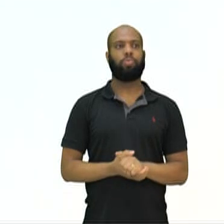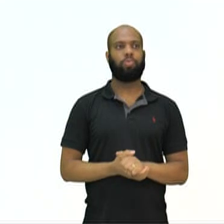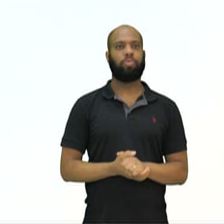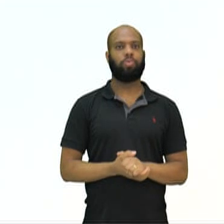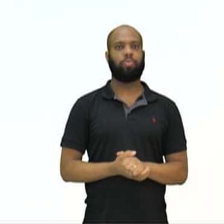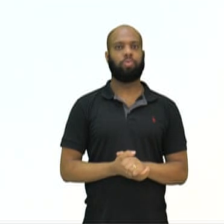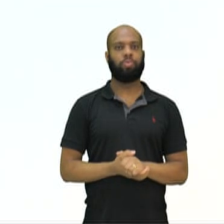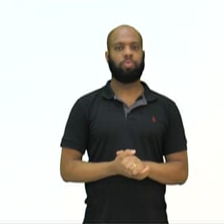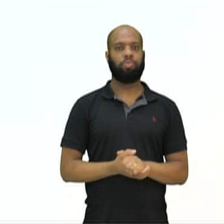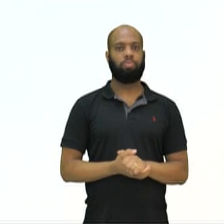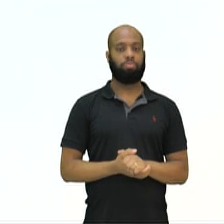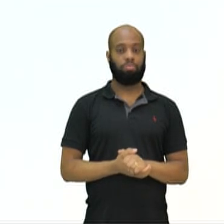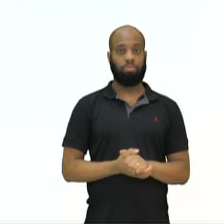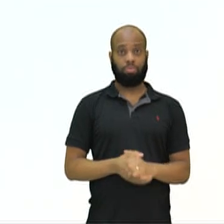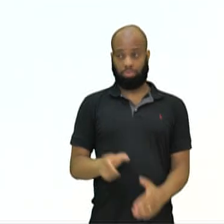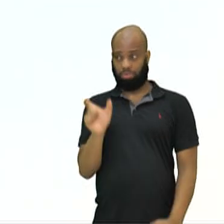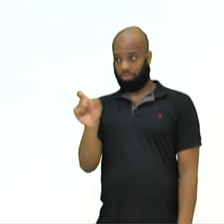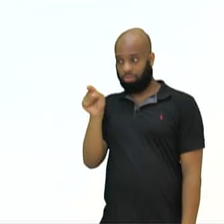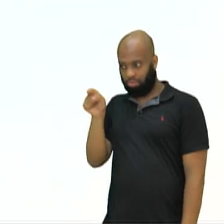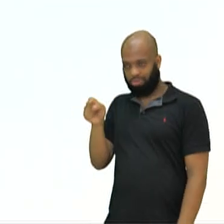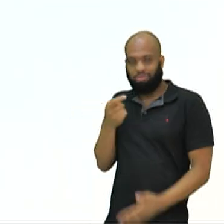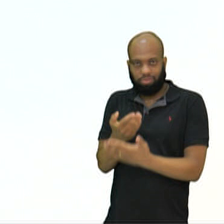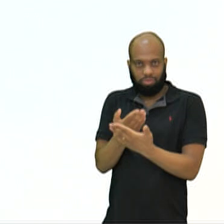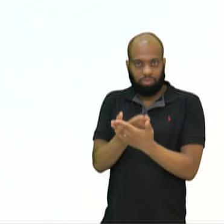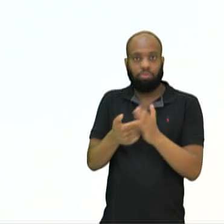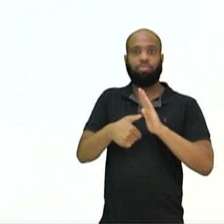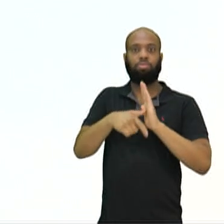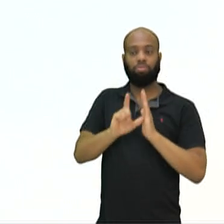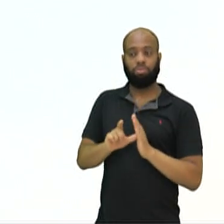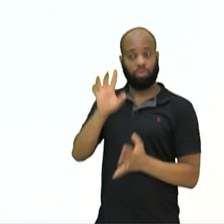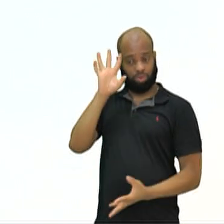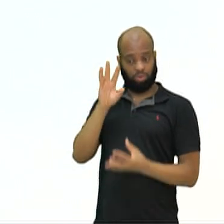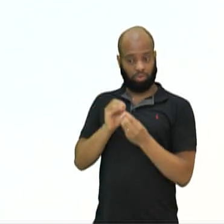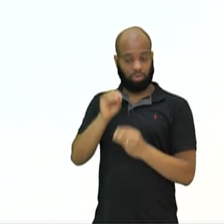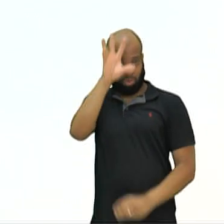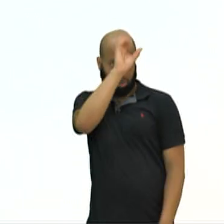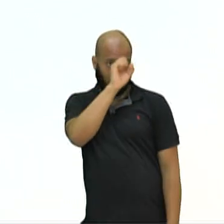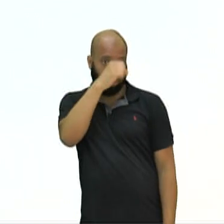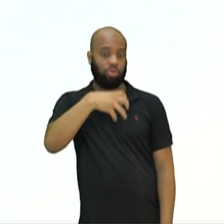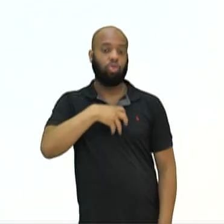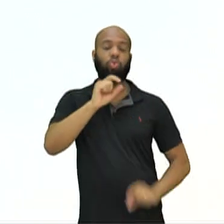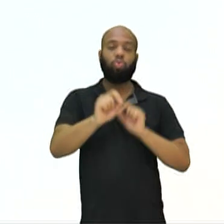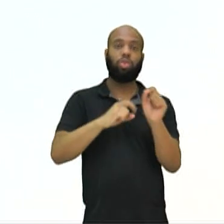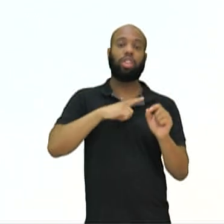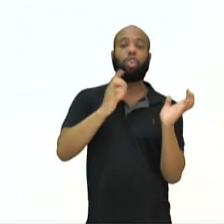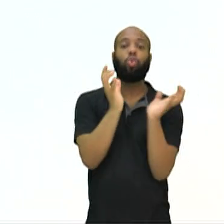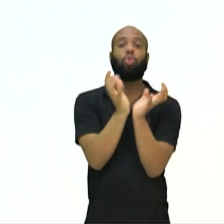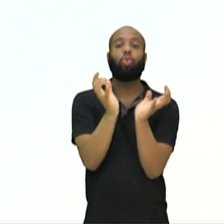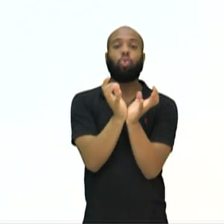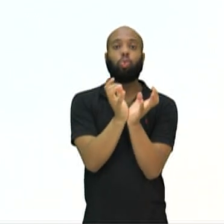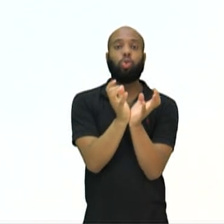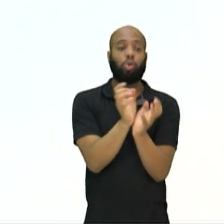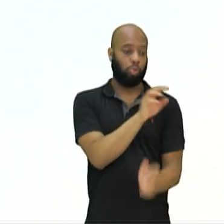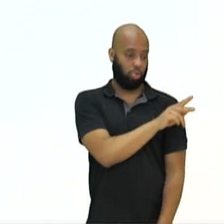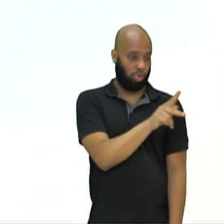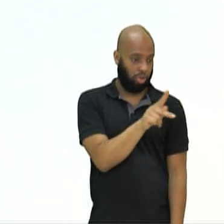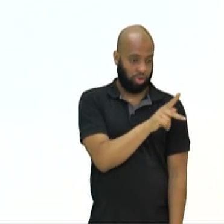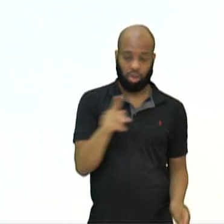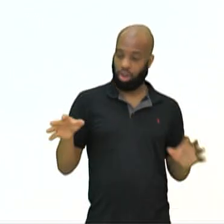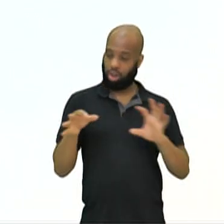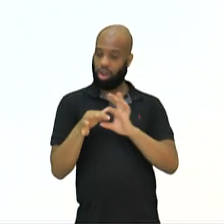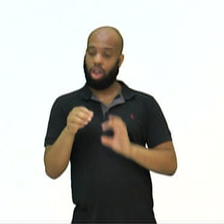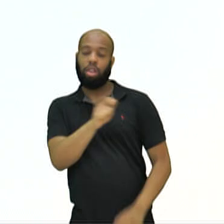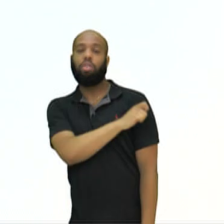Resposta A. O construtivismo entende que o aprendizado se dá em conjunto entre professor e aluno, ou